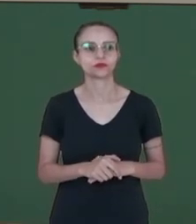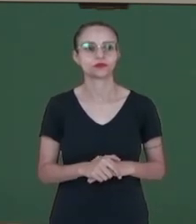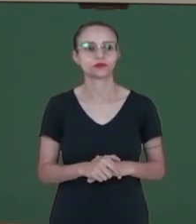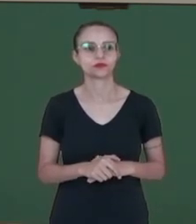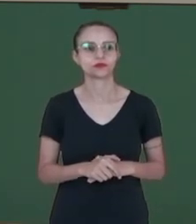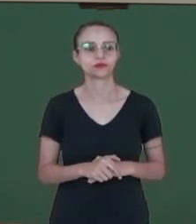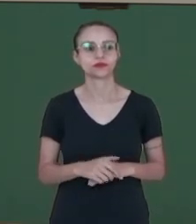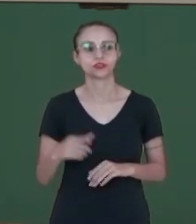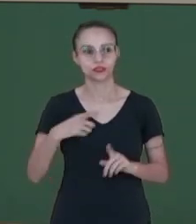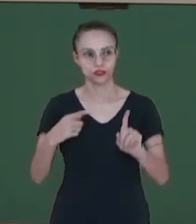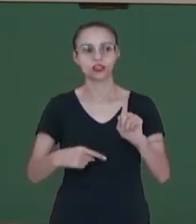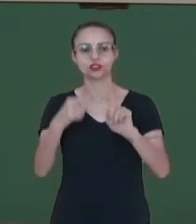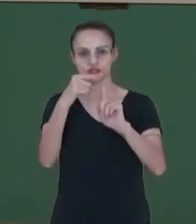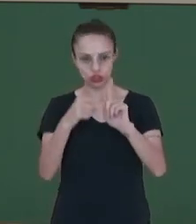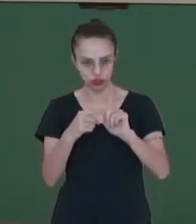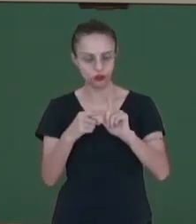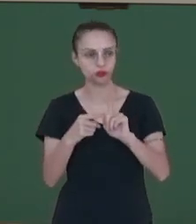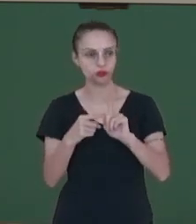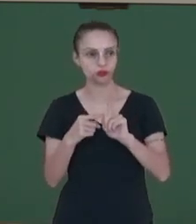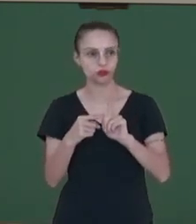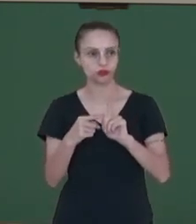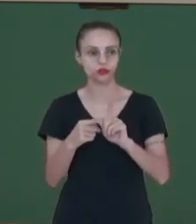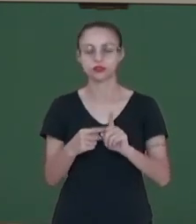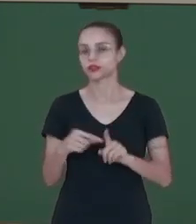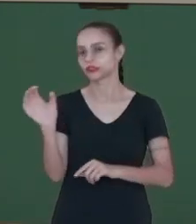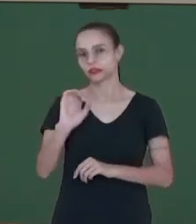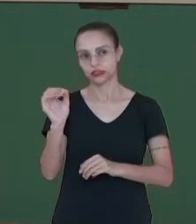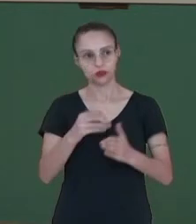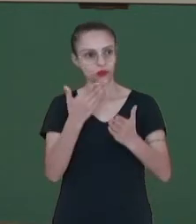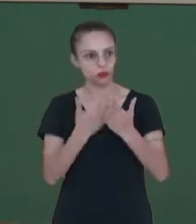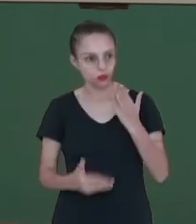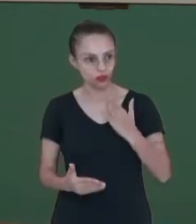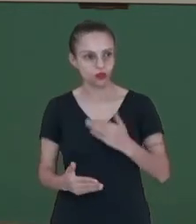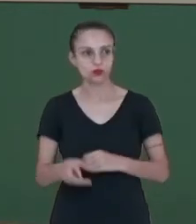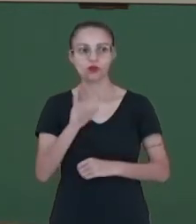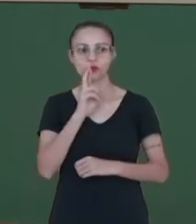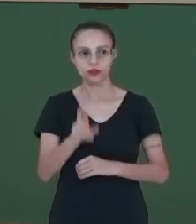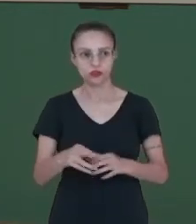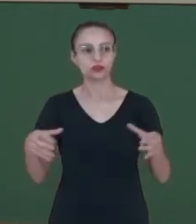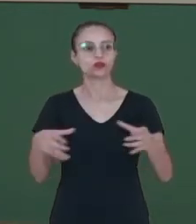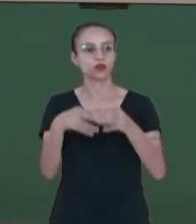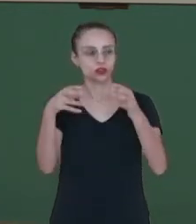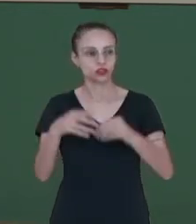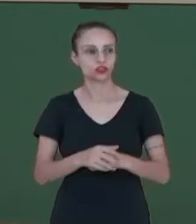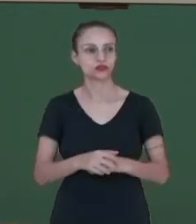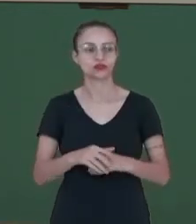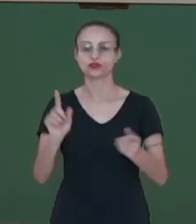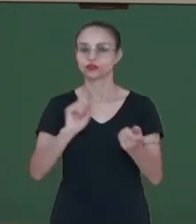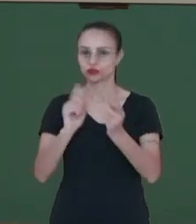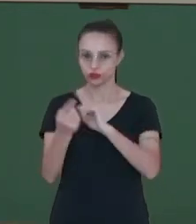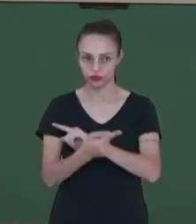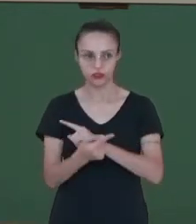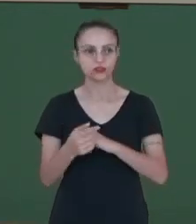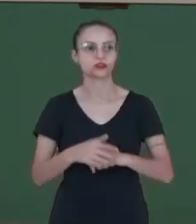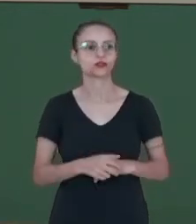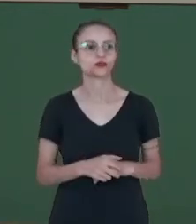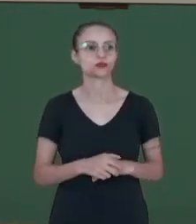Então, tem os tipos de jogos cooperativos. Tem o sem perdedor, o de resultado coletivo, o de